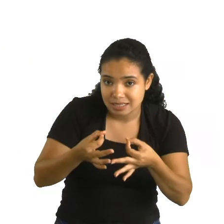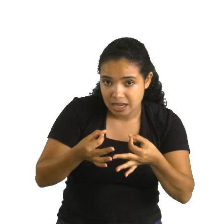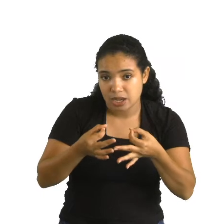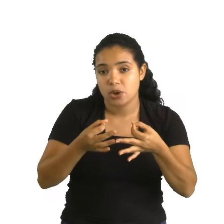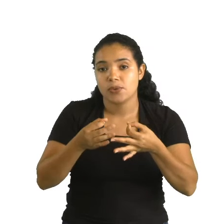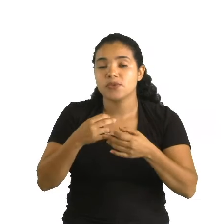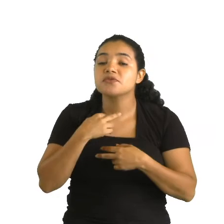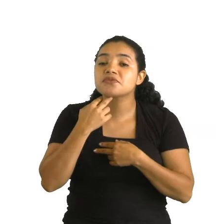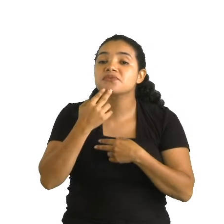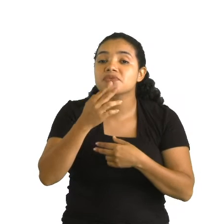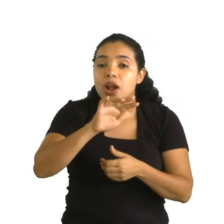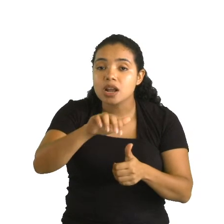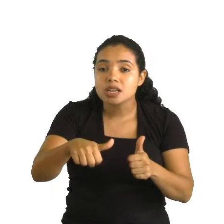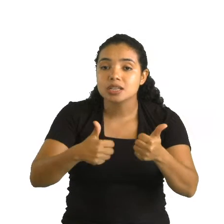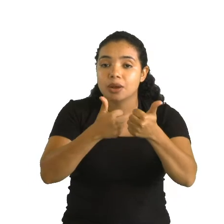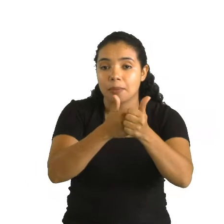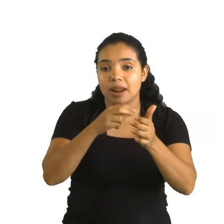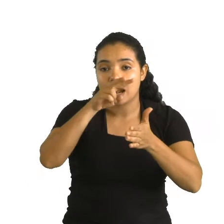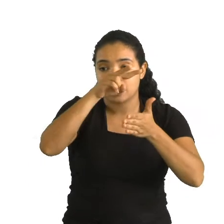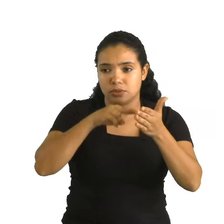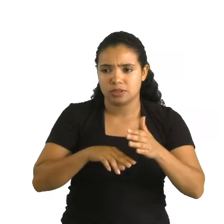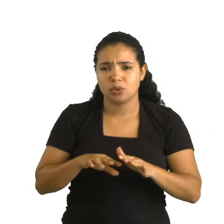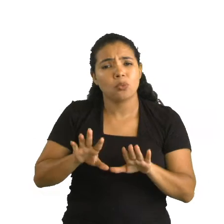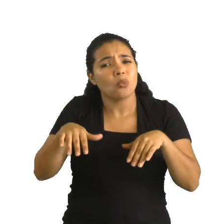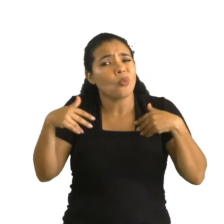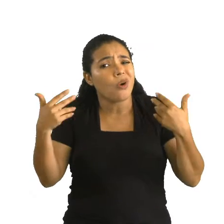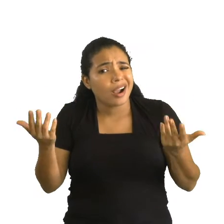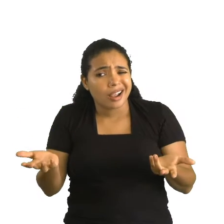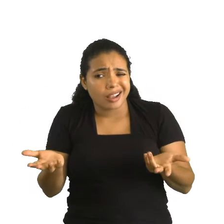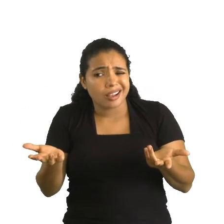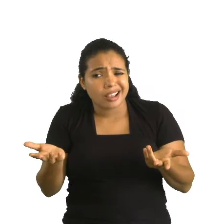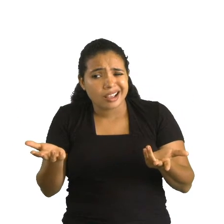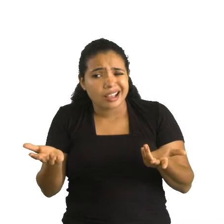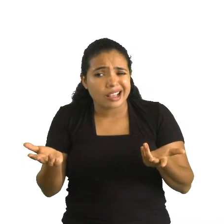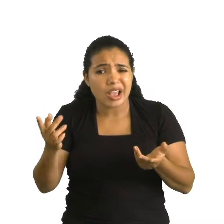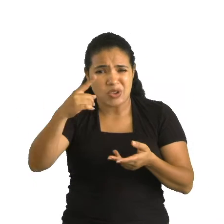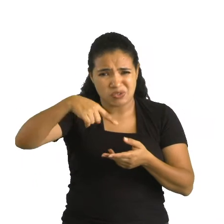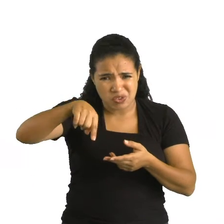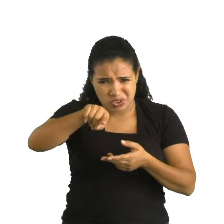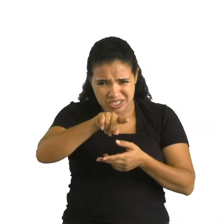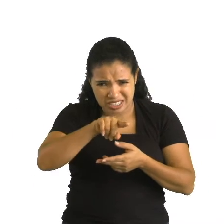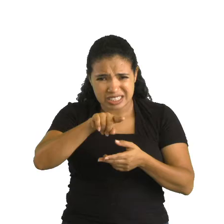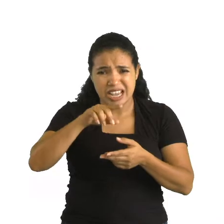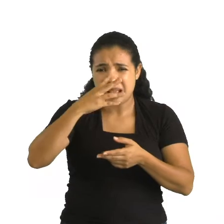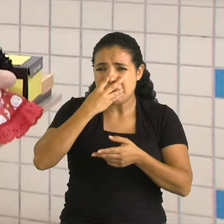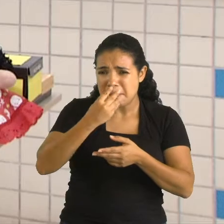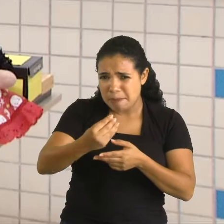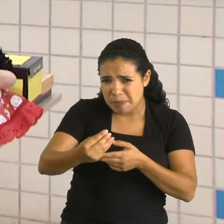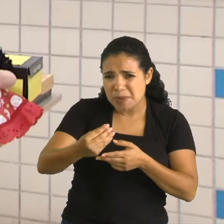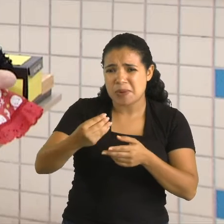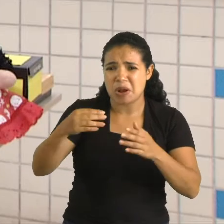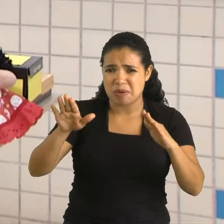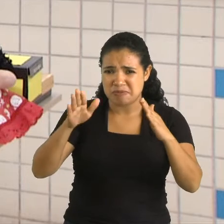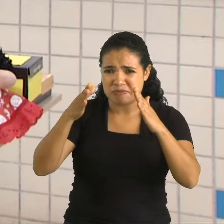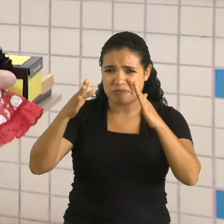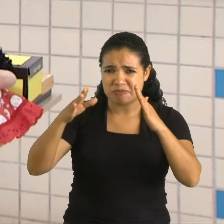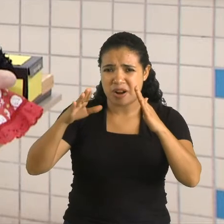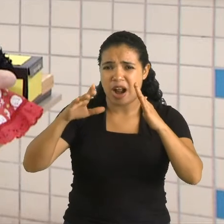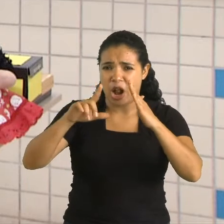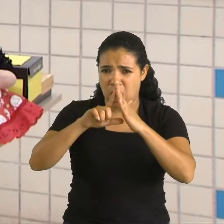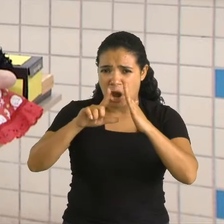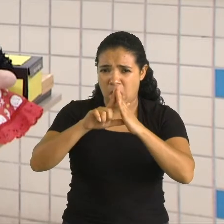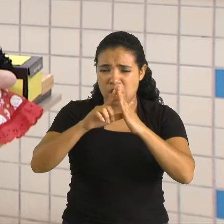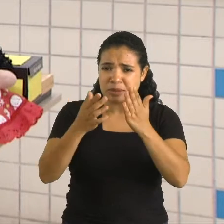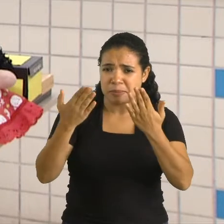voz e acompanhe comigo a leitura. Ué, dona Raposa, você está fechando a sua lojinha? Perceberam?